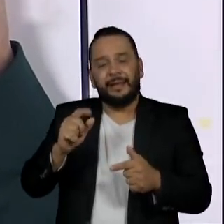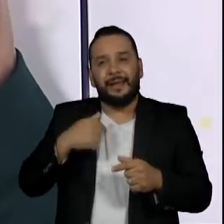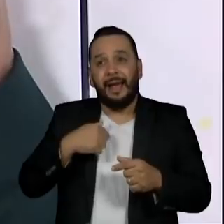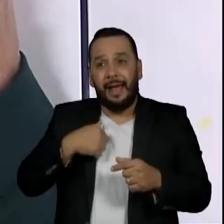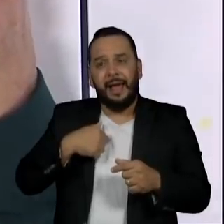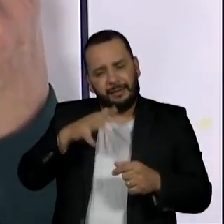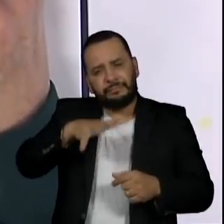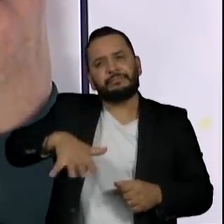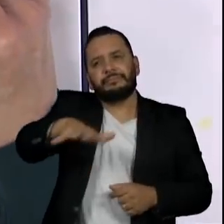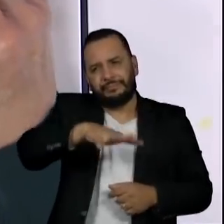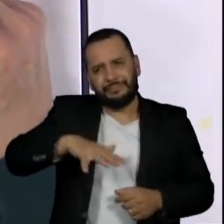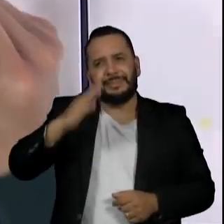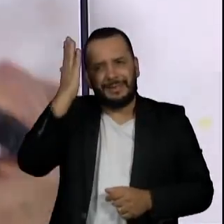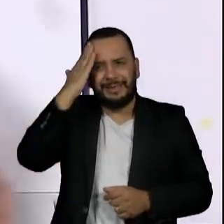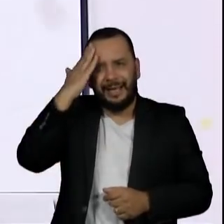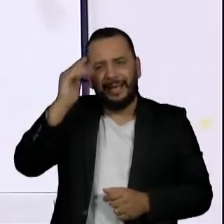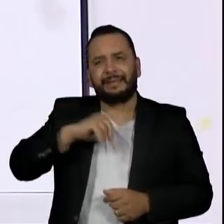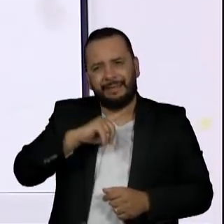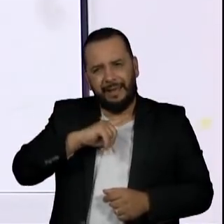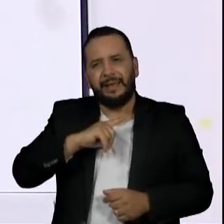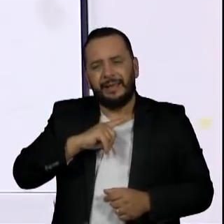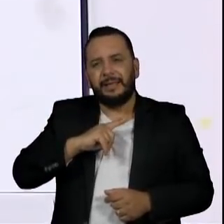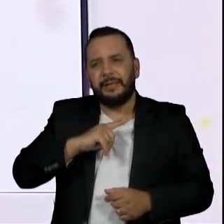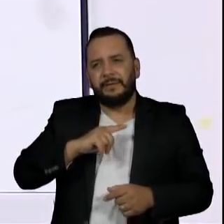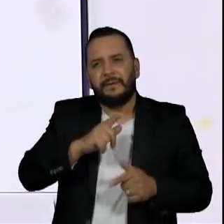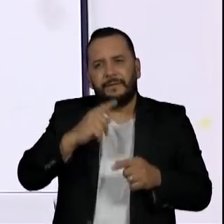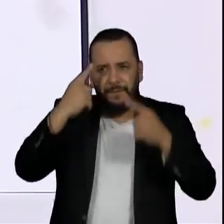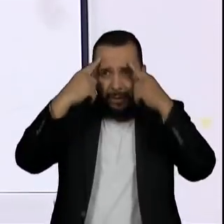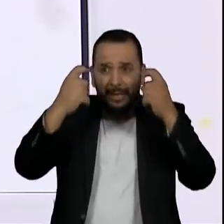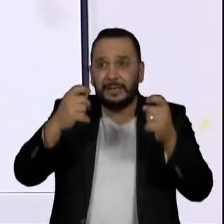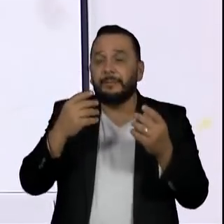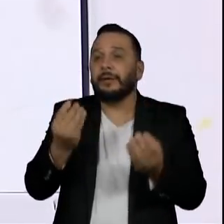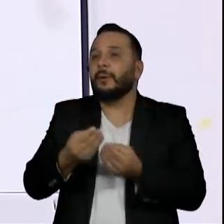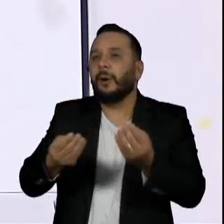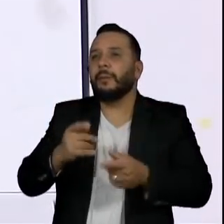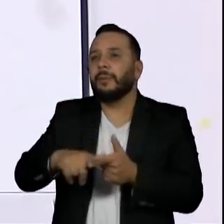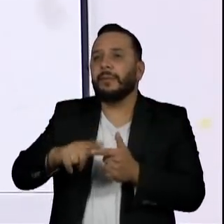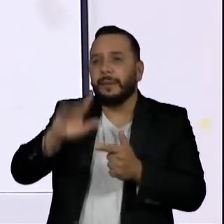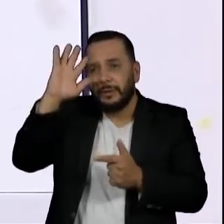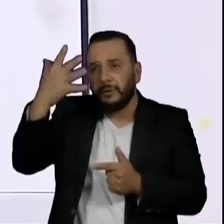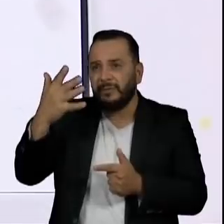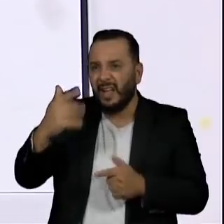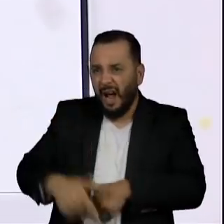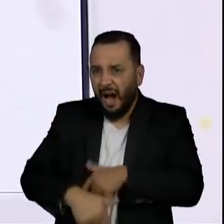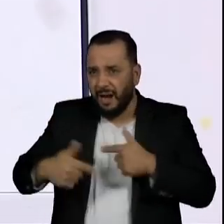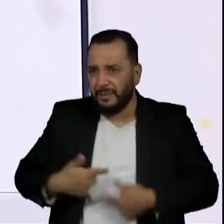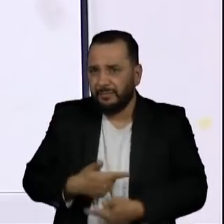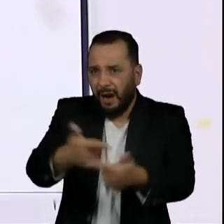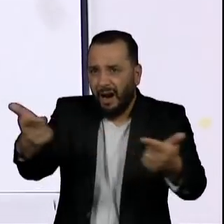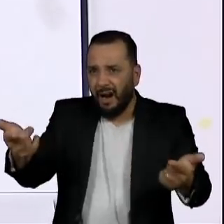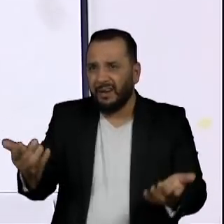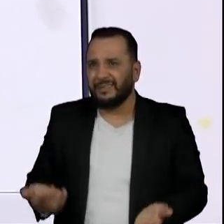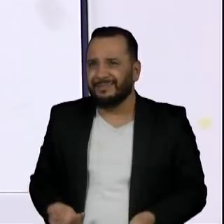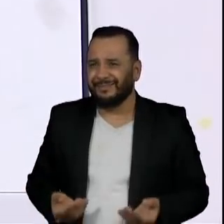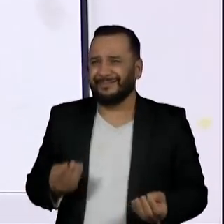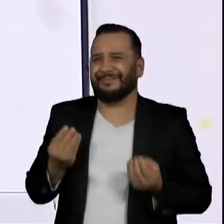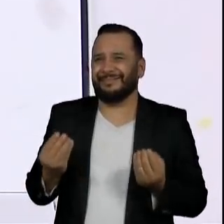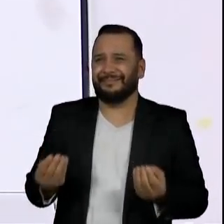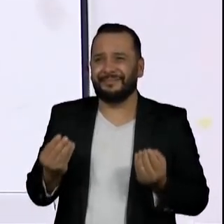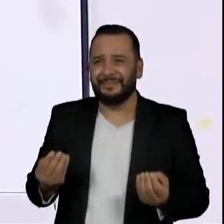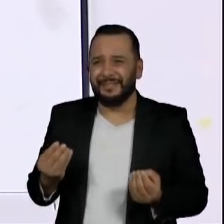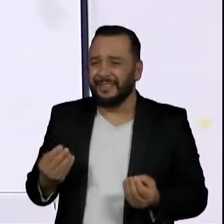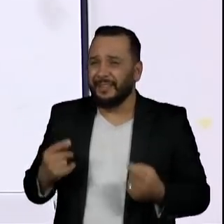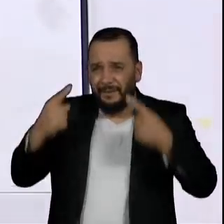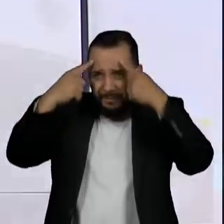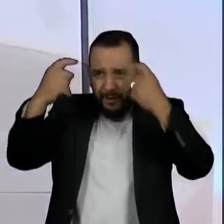né? Ou seja, armamentar a população. Mas que eu sou totalmente contra. Eu acho que a armamentação só nos fará mais violentos